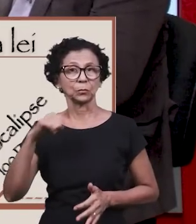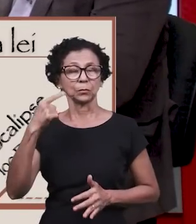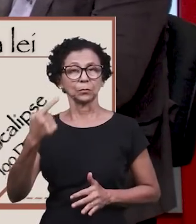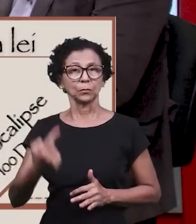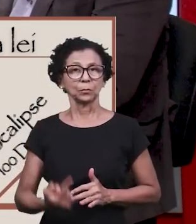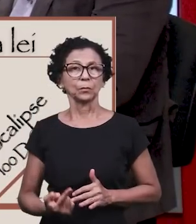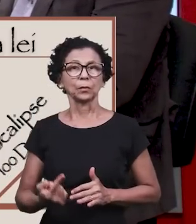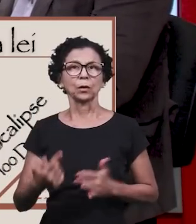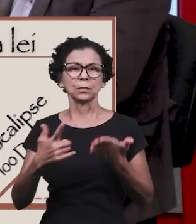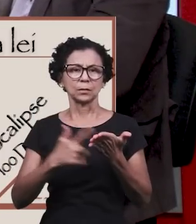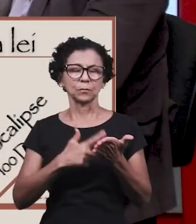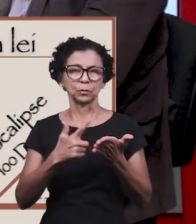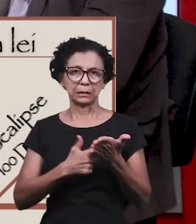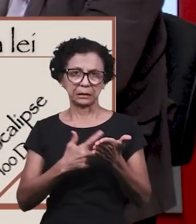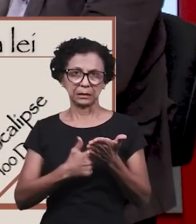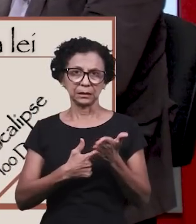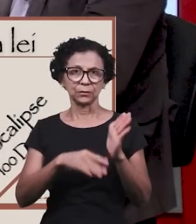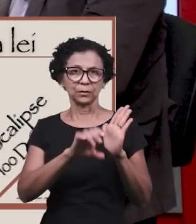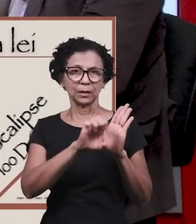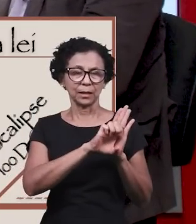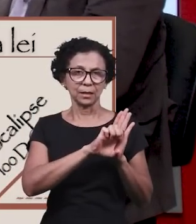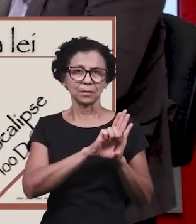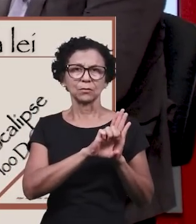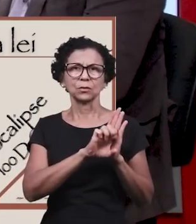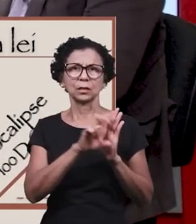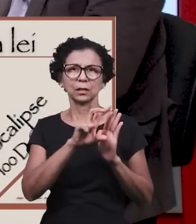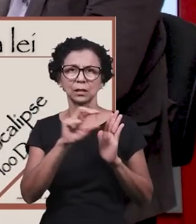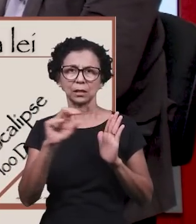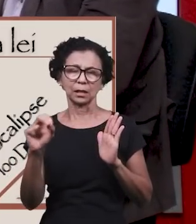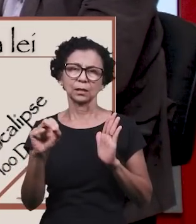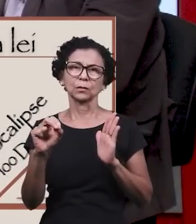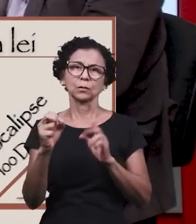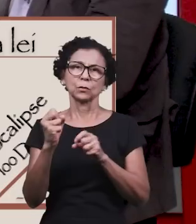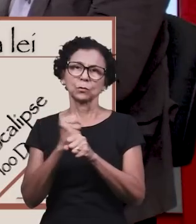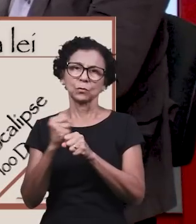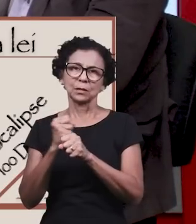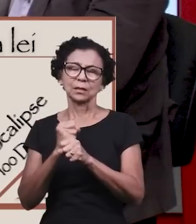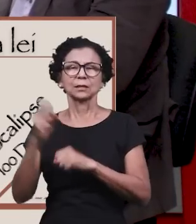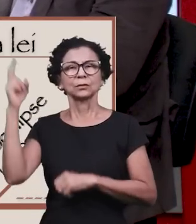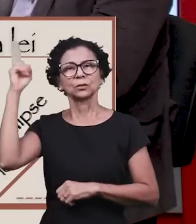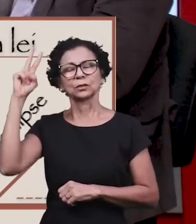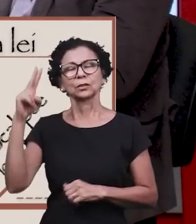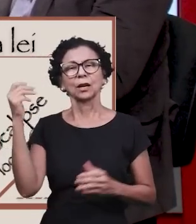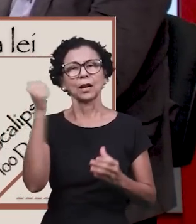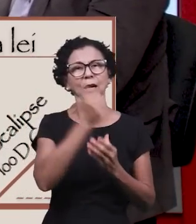no único Deus, no Deus criador dos céus e